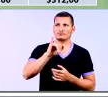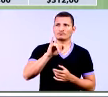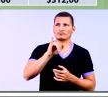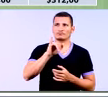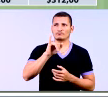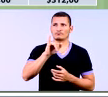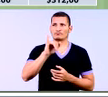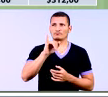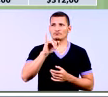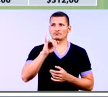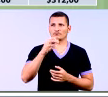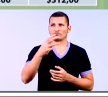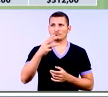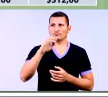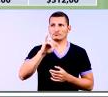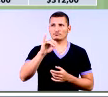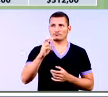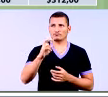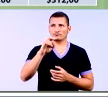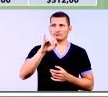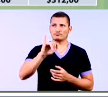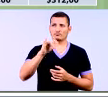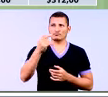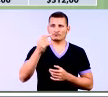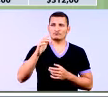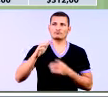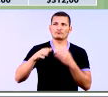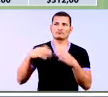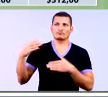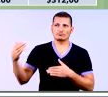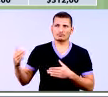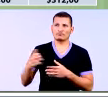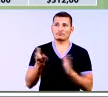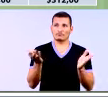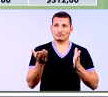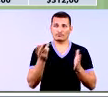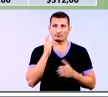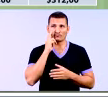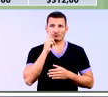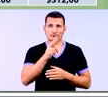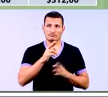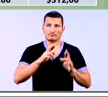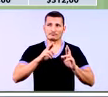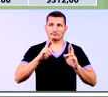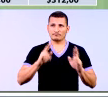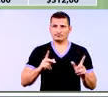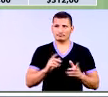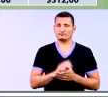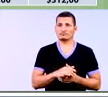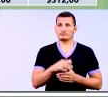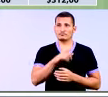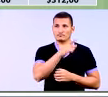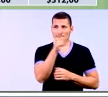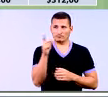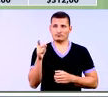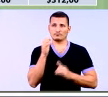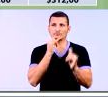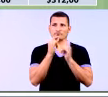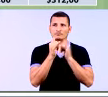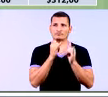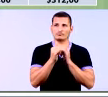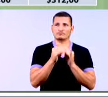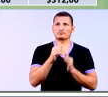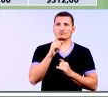i7 e assim por diante. Ok? Agora você já vai olhar diferentemente. Essas informações aqui, elas